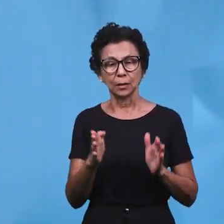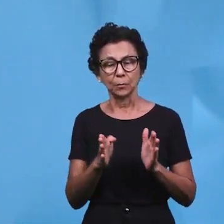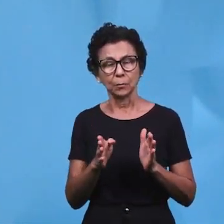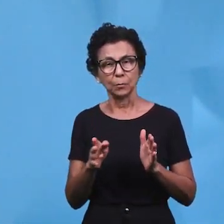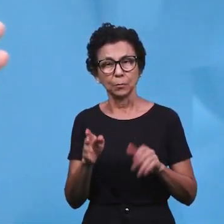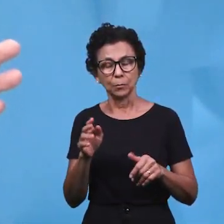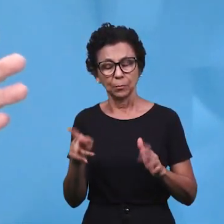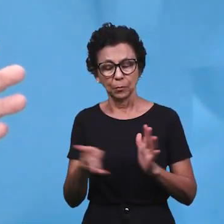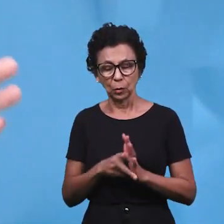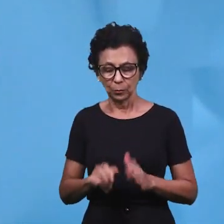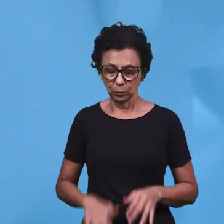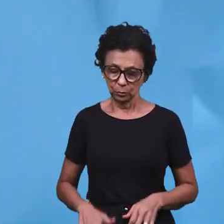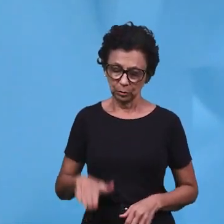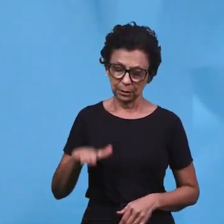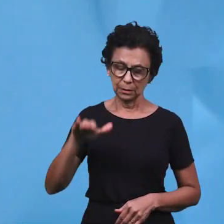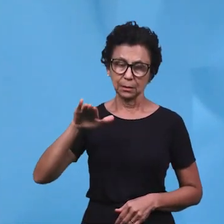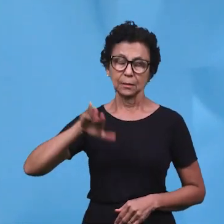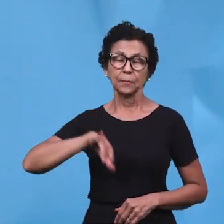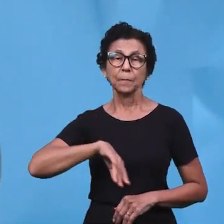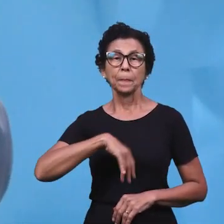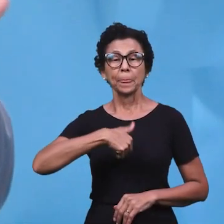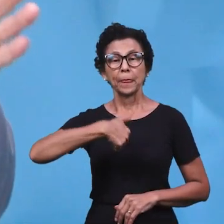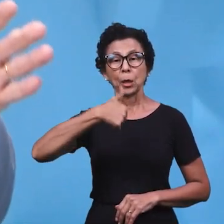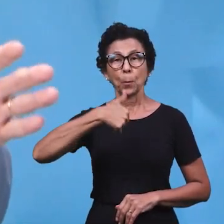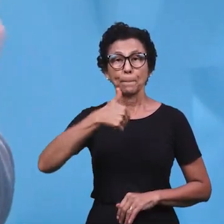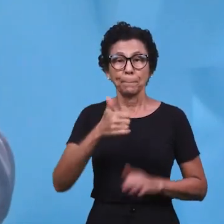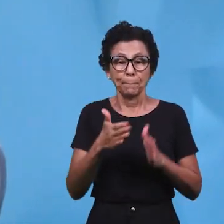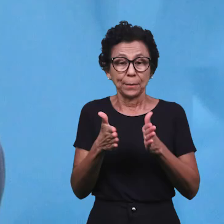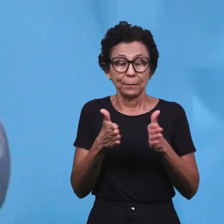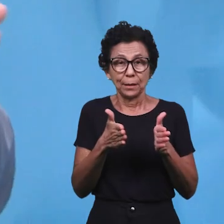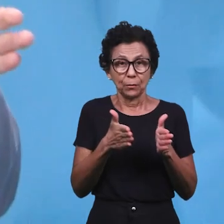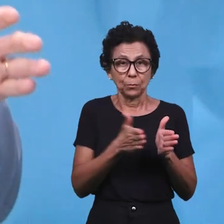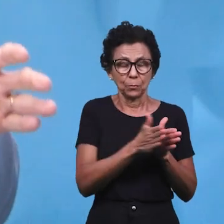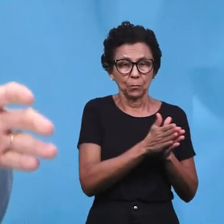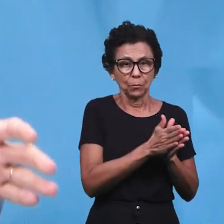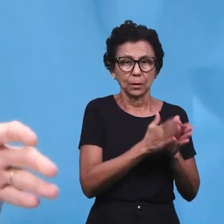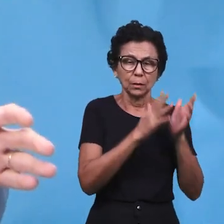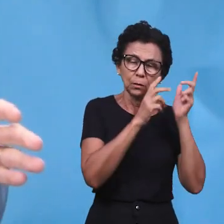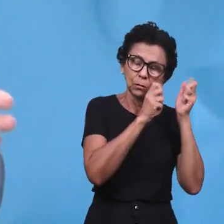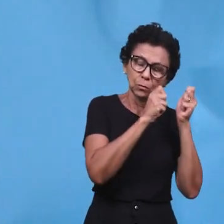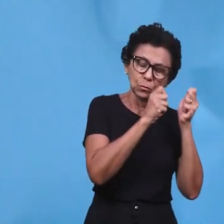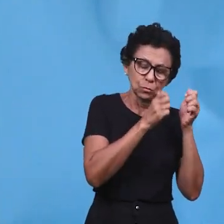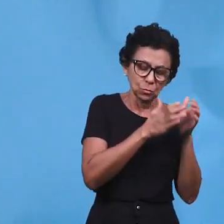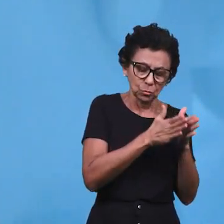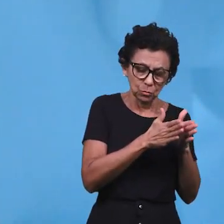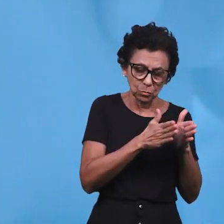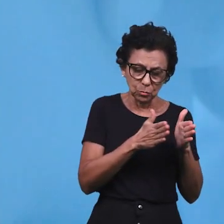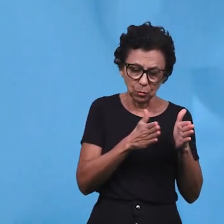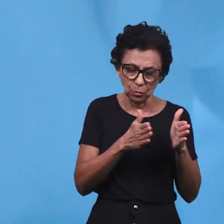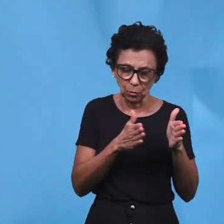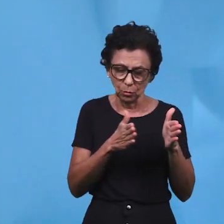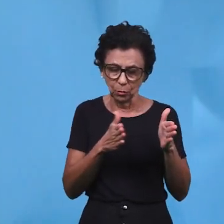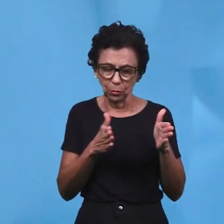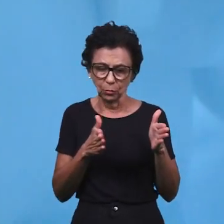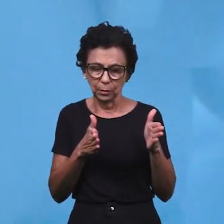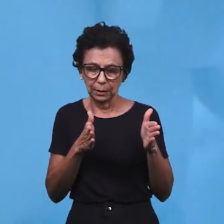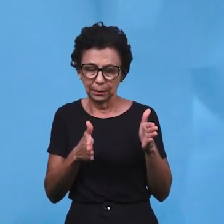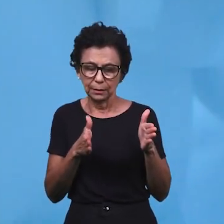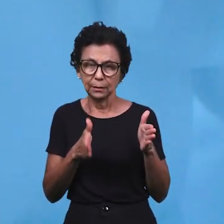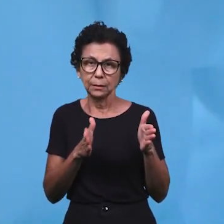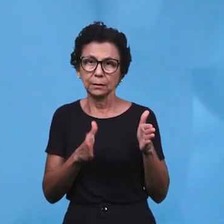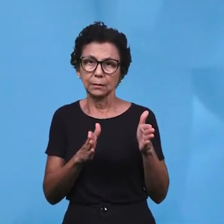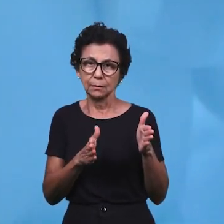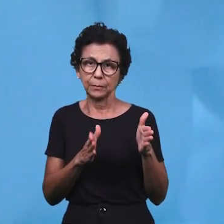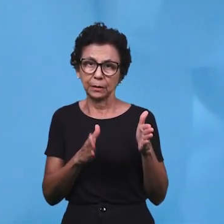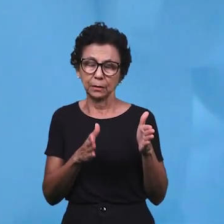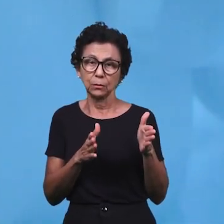uma fase do sono, que é a primeira parte do sono, a primeira metade do sono, onde esse hormônio é produzido, né? Por